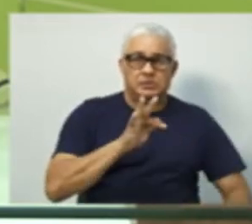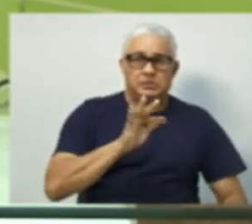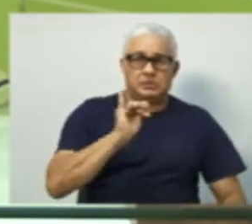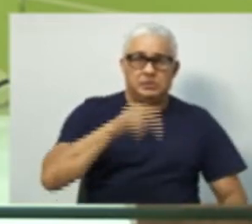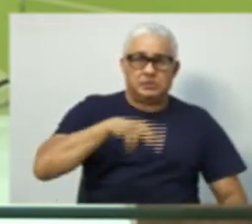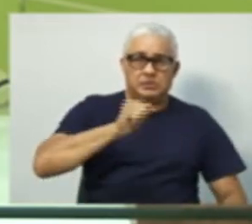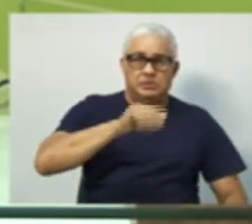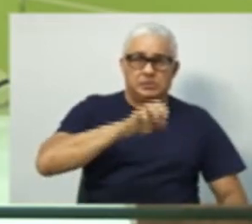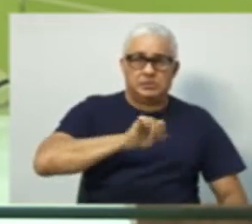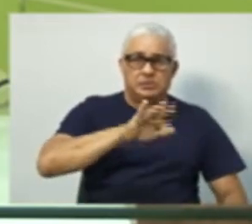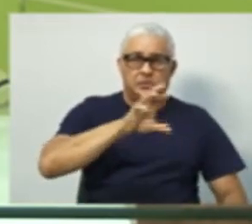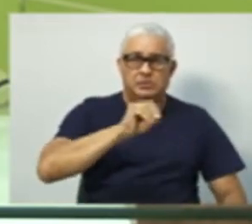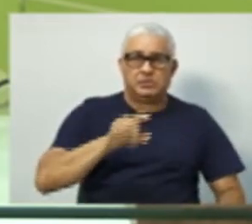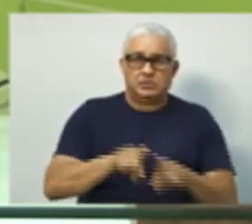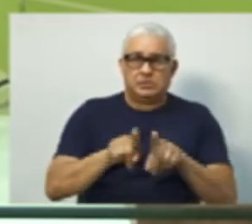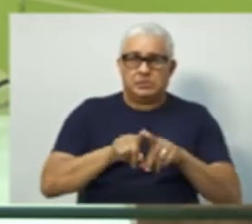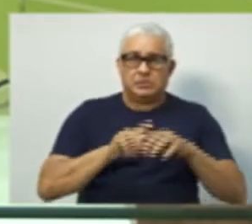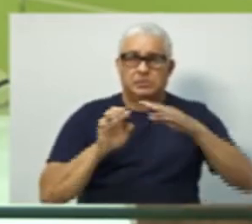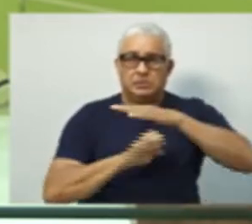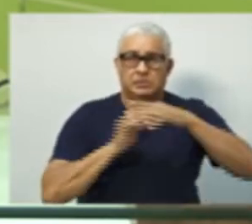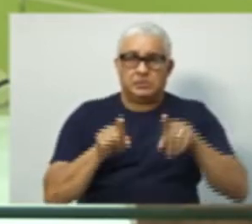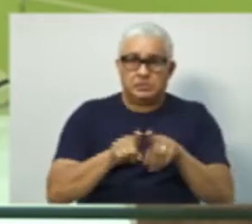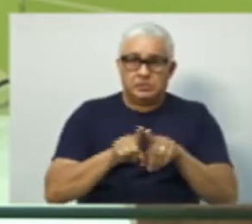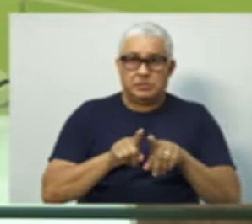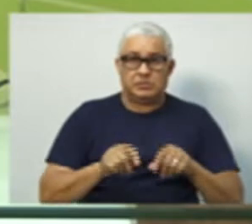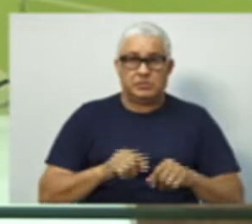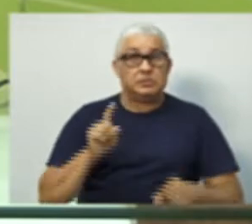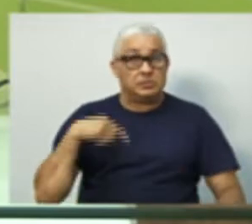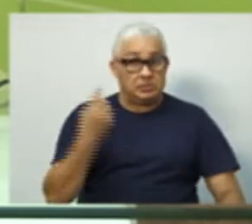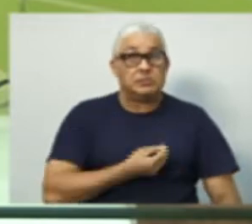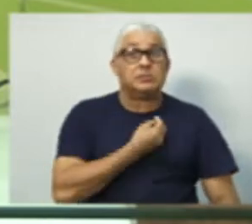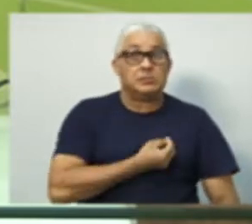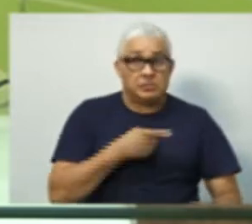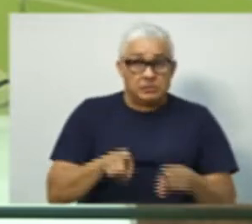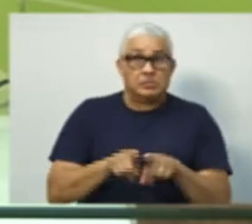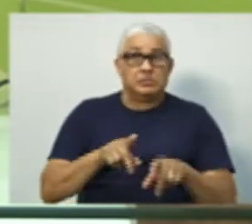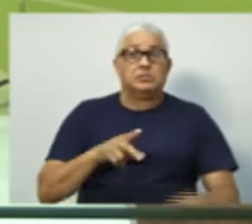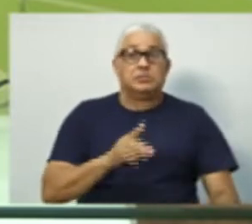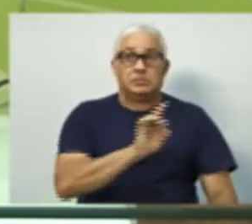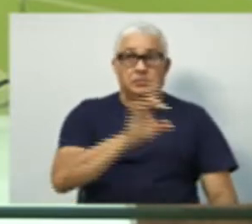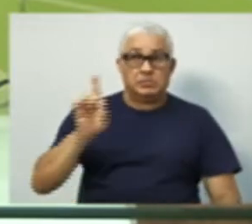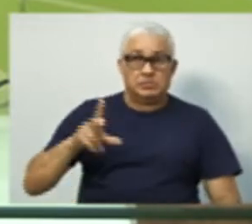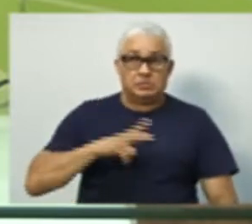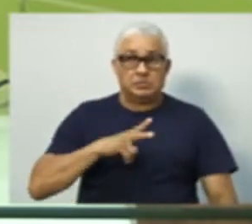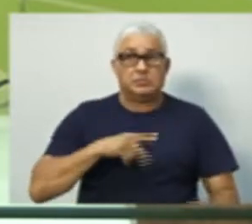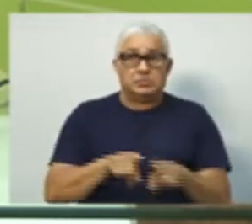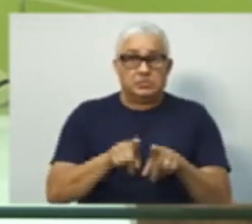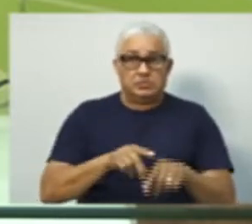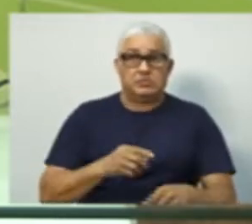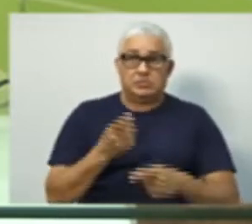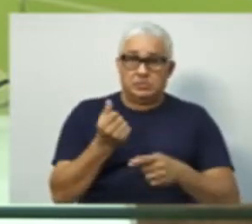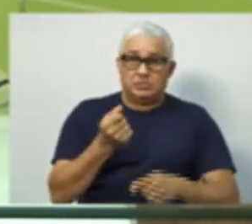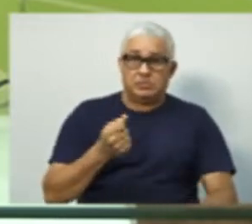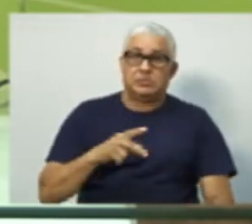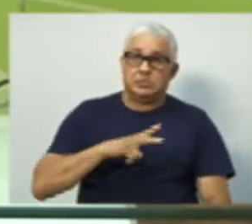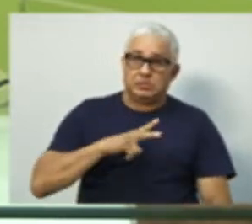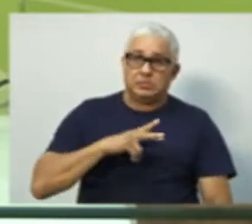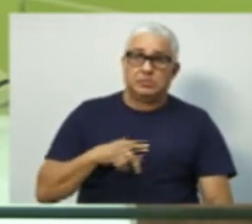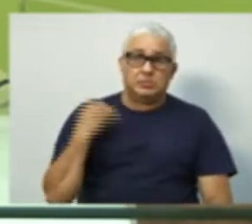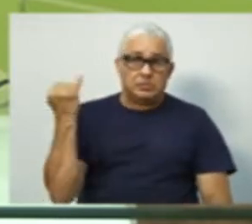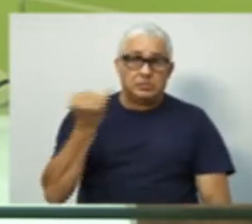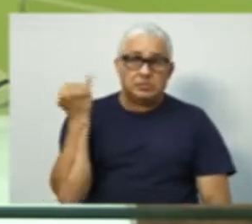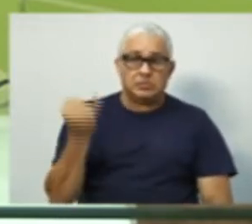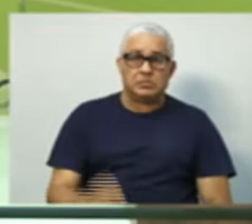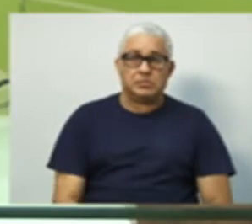precisar o quê? Estar produzindo mais tecido verde e mais tecido amarelo. Então, eu vou montar o meu planejamento de produção com base em quê?